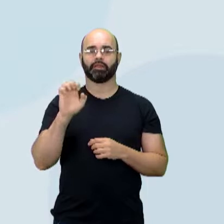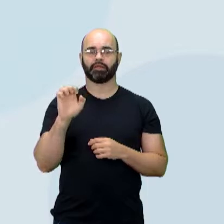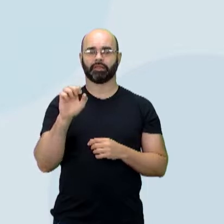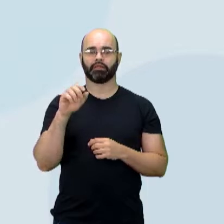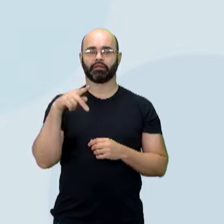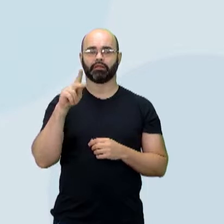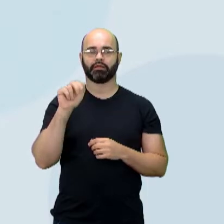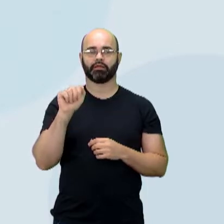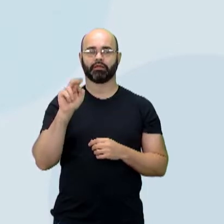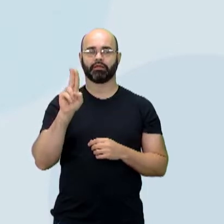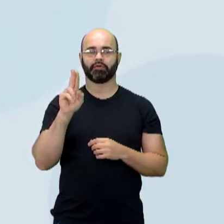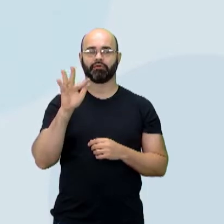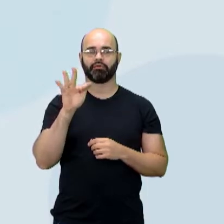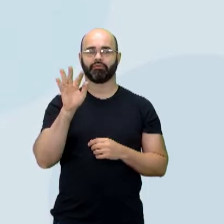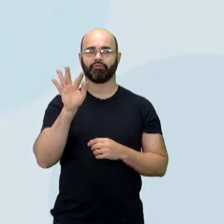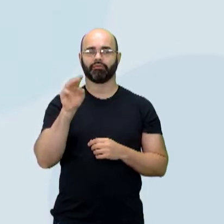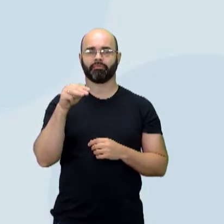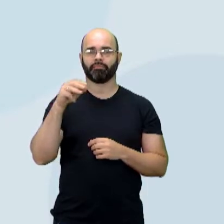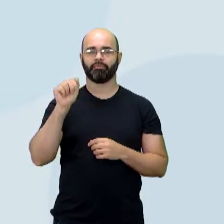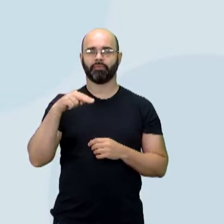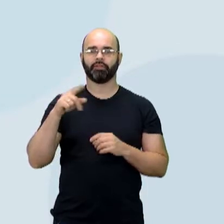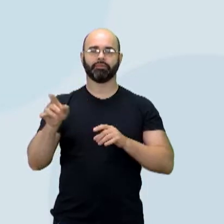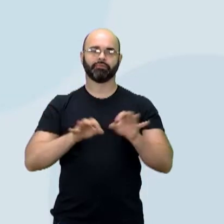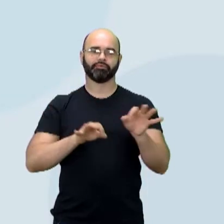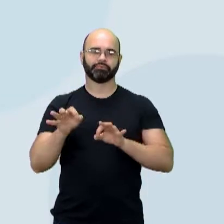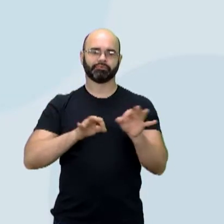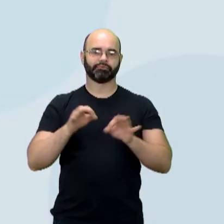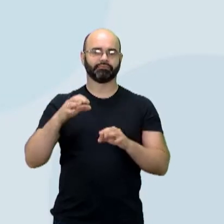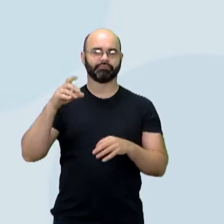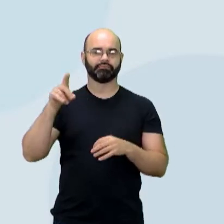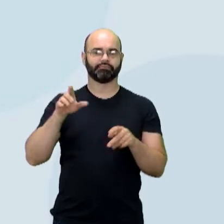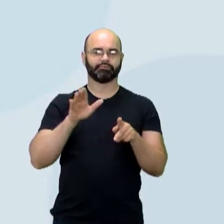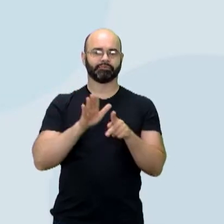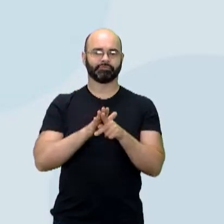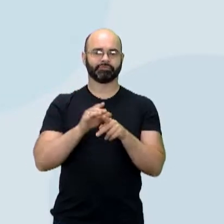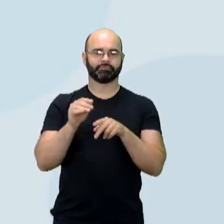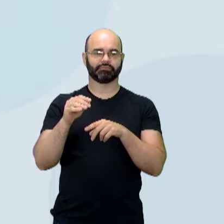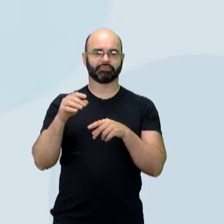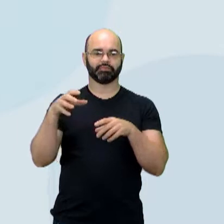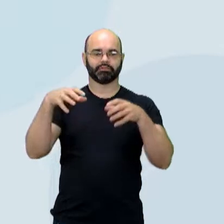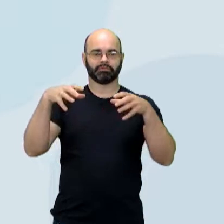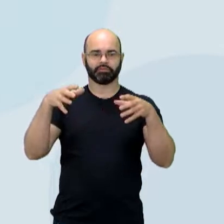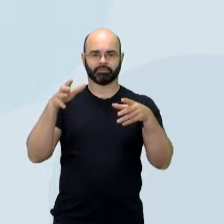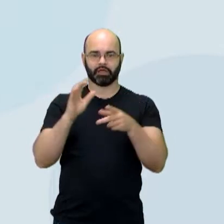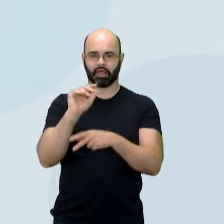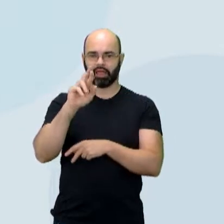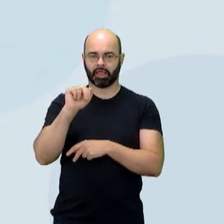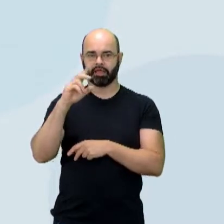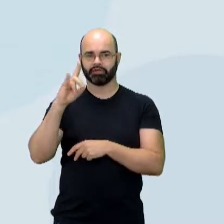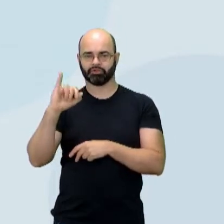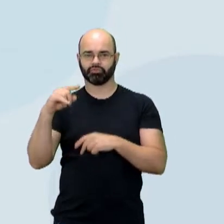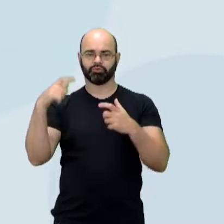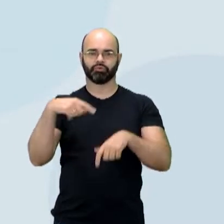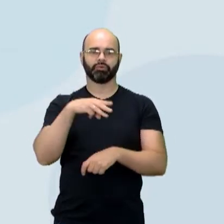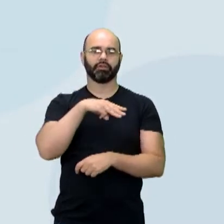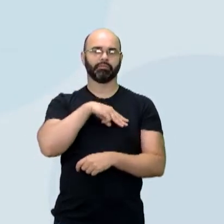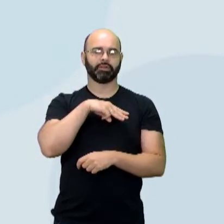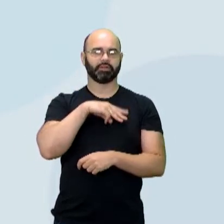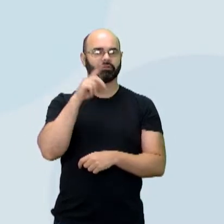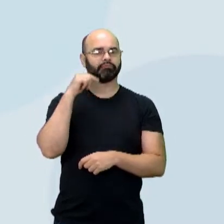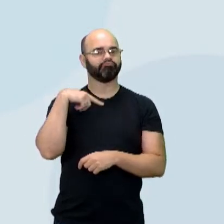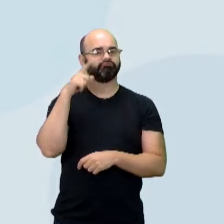Centro de Rádio e Astronomia e Astrofísica Mackenzie, afirma que a descoberta poderá dar um